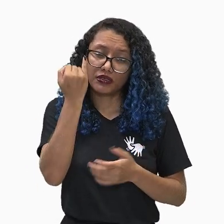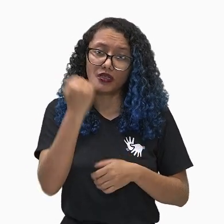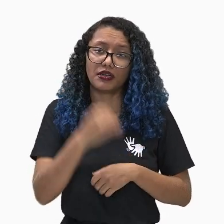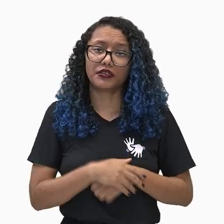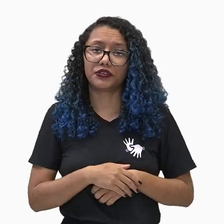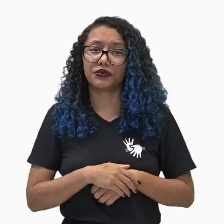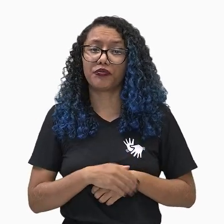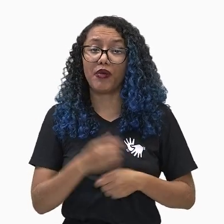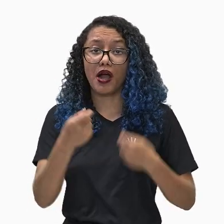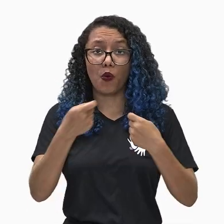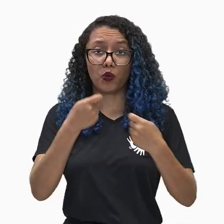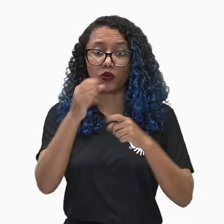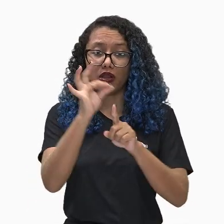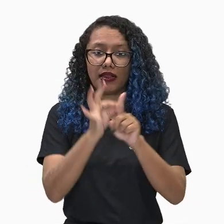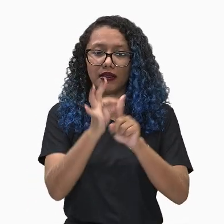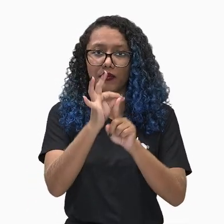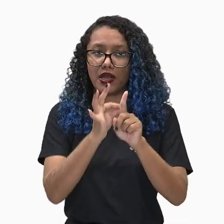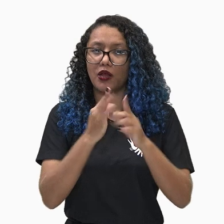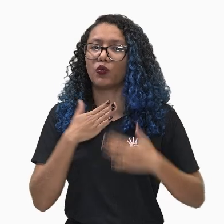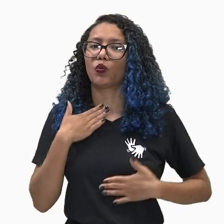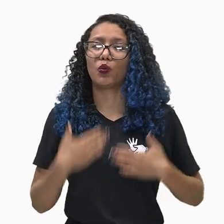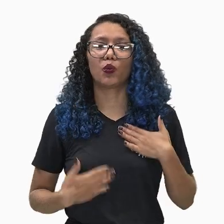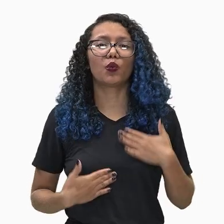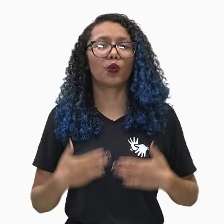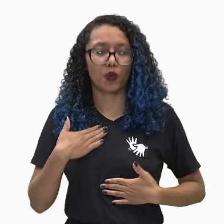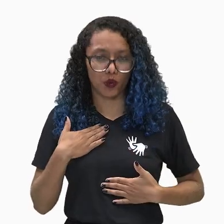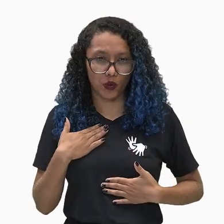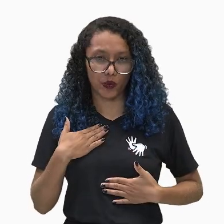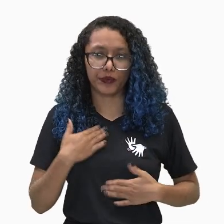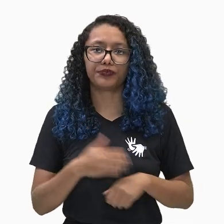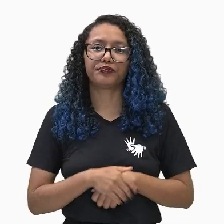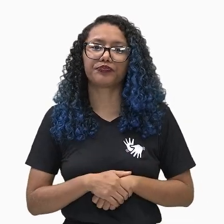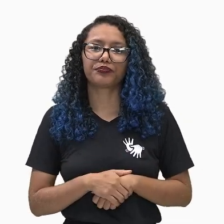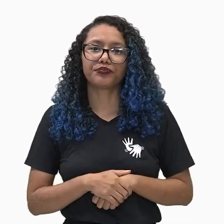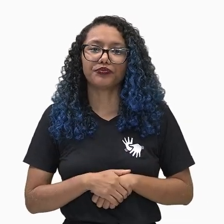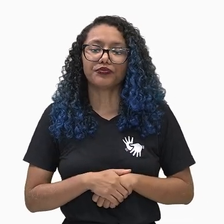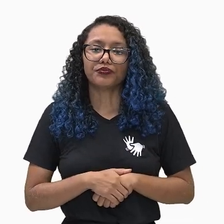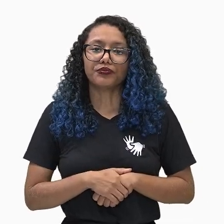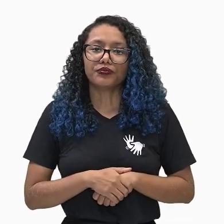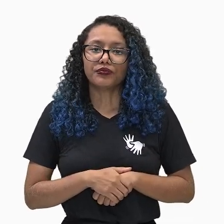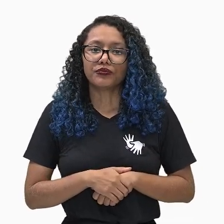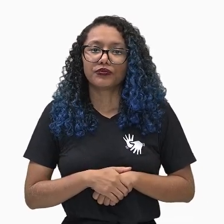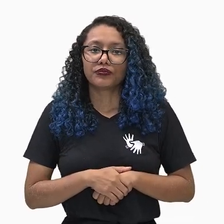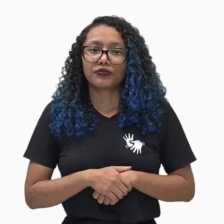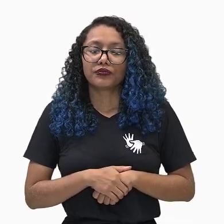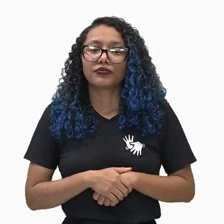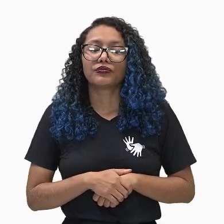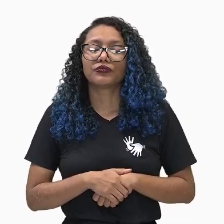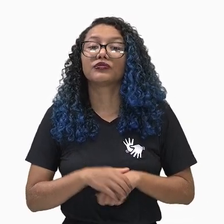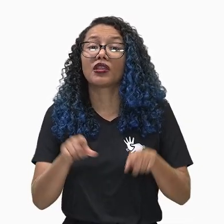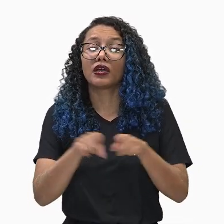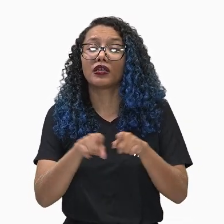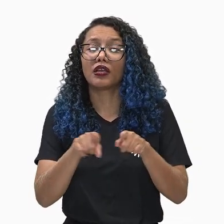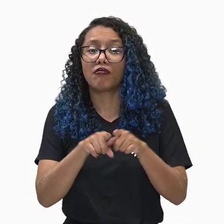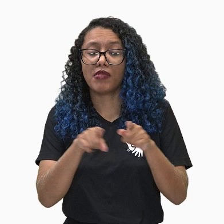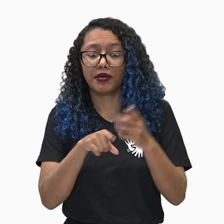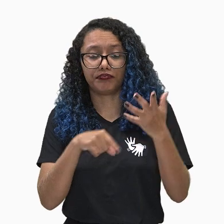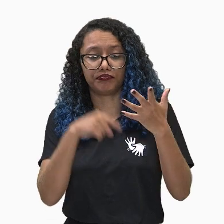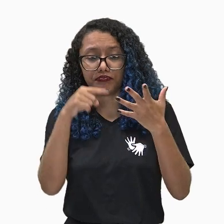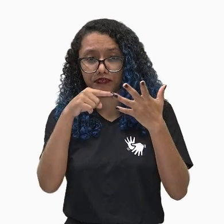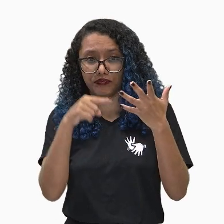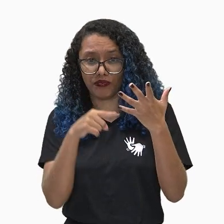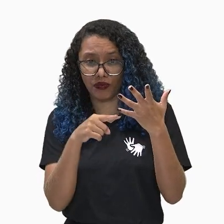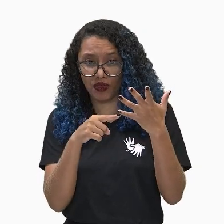temperatura corporal. E o calor específico e o calor latente, que